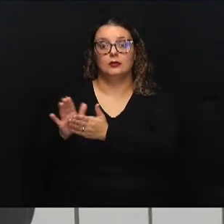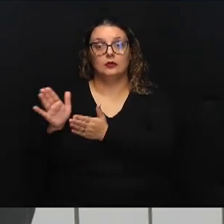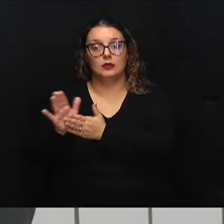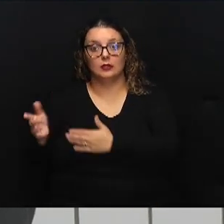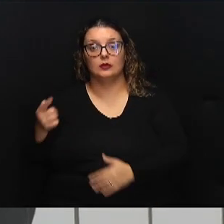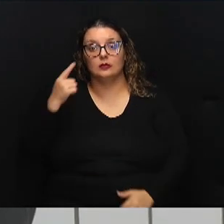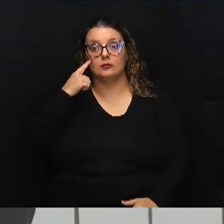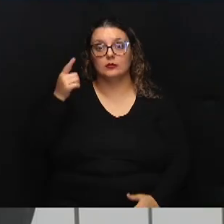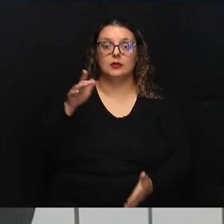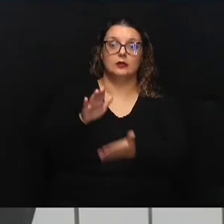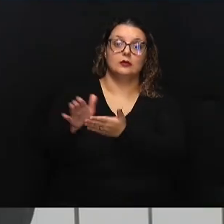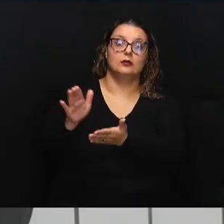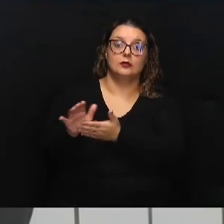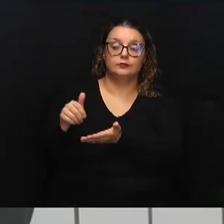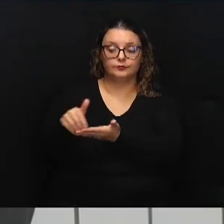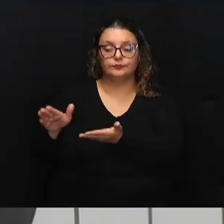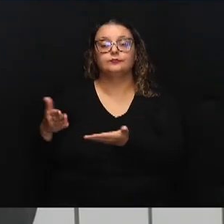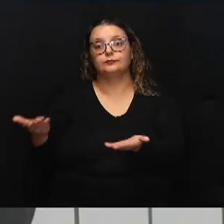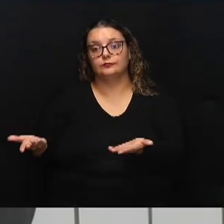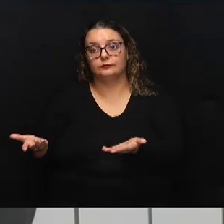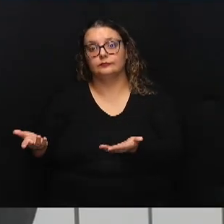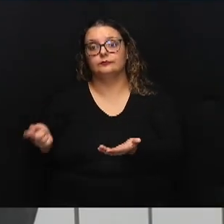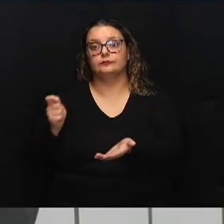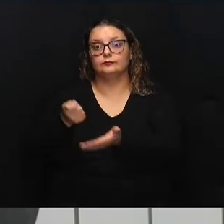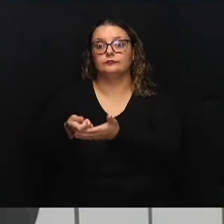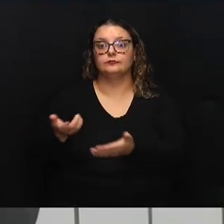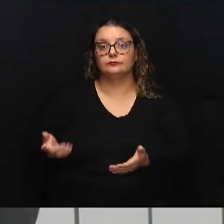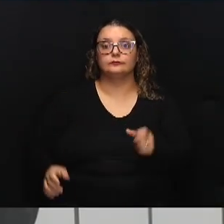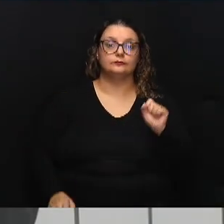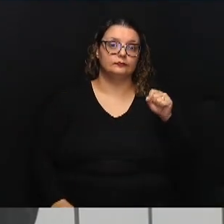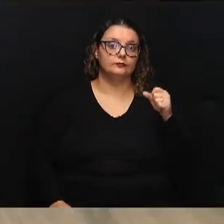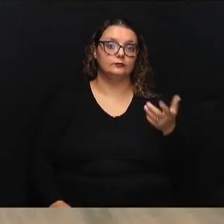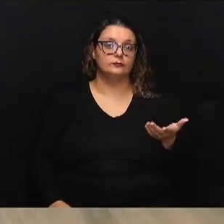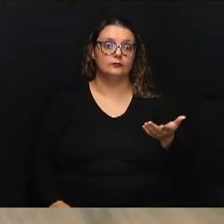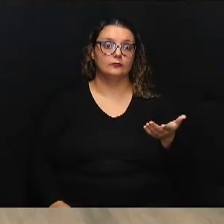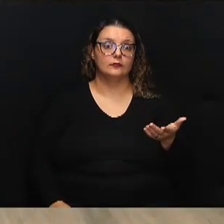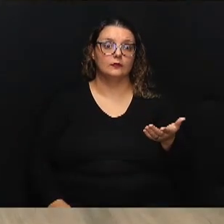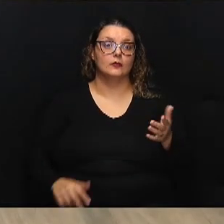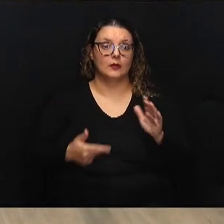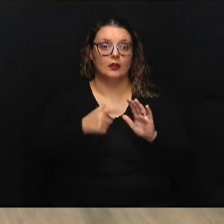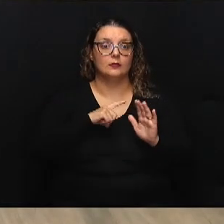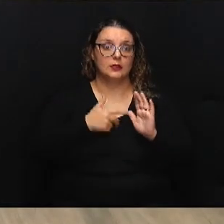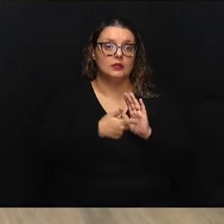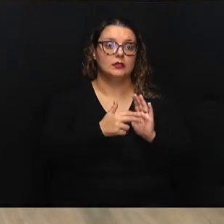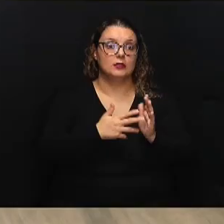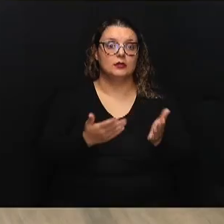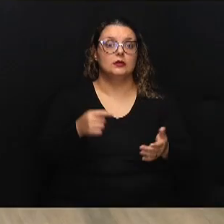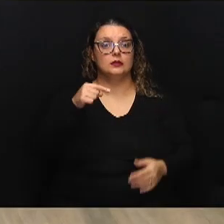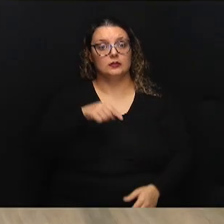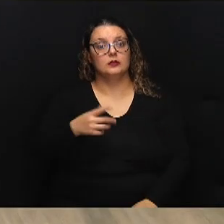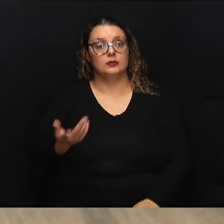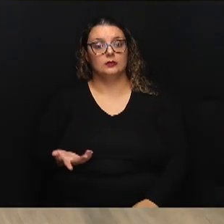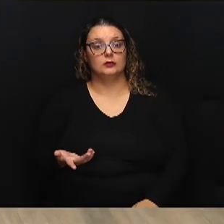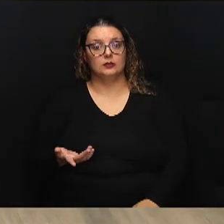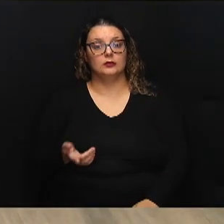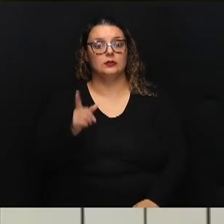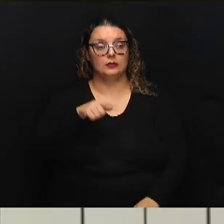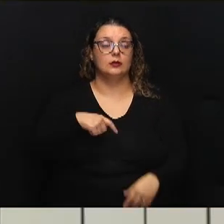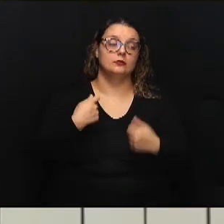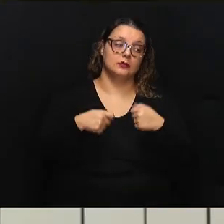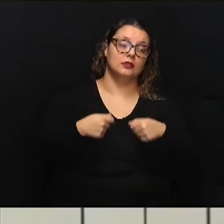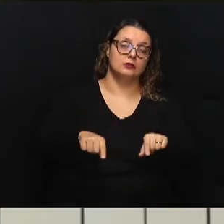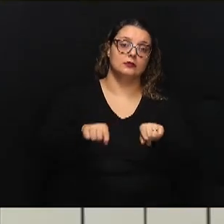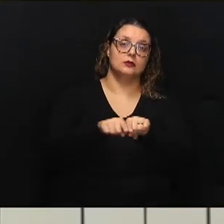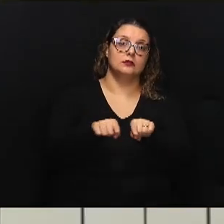pensa no custo de demissão, né? Na quitação, né? Mas faz todo sentido, né? Então, nesse caso, é preciso